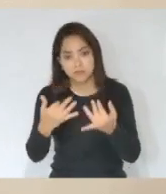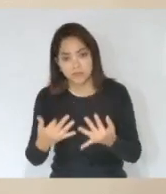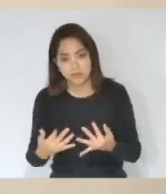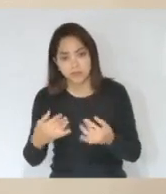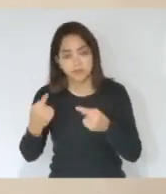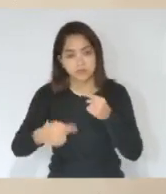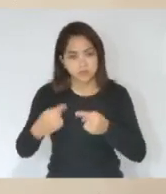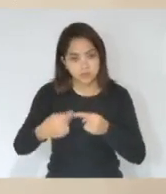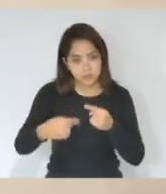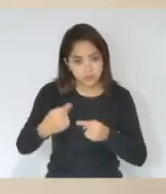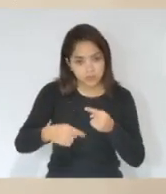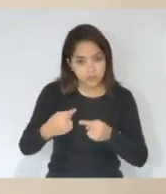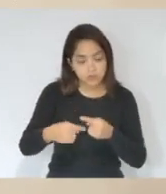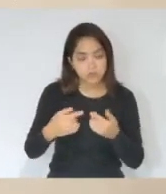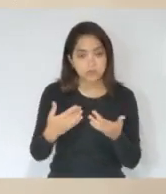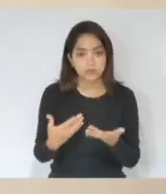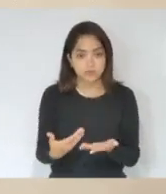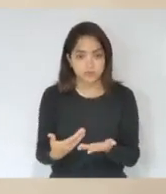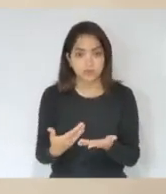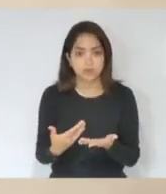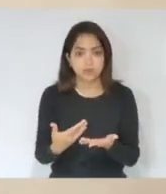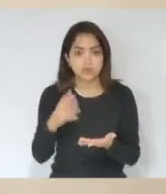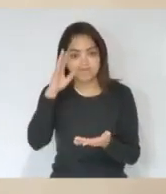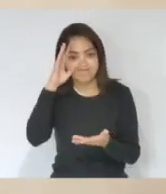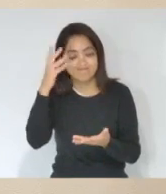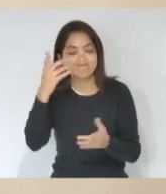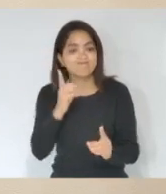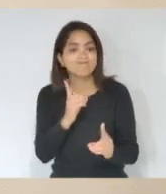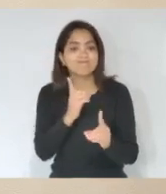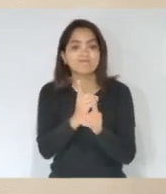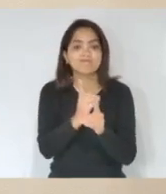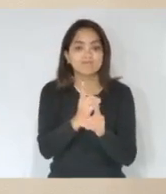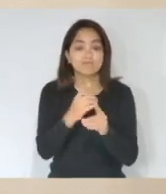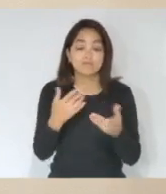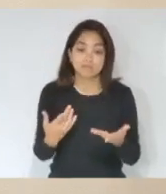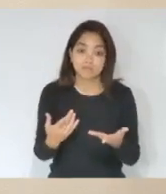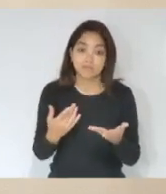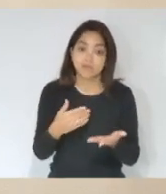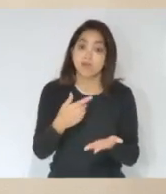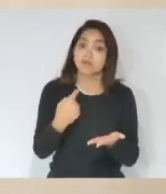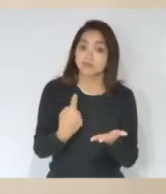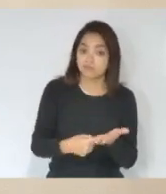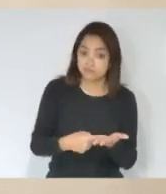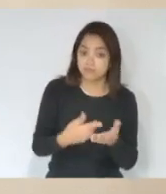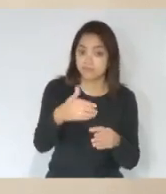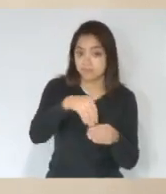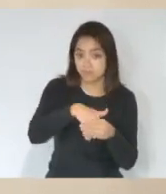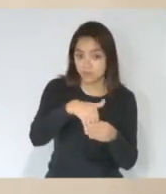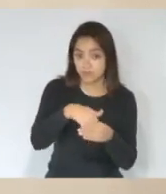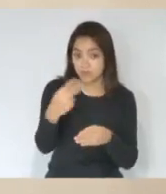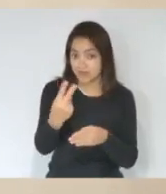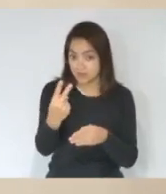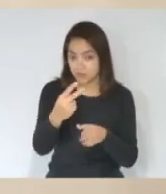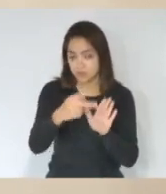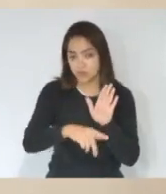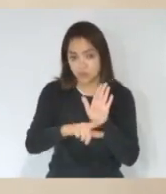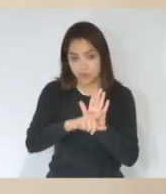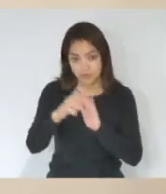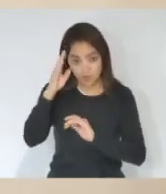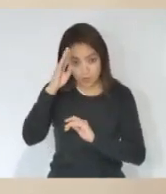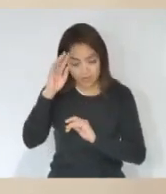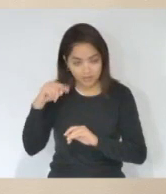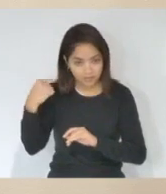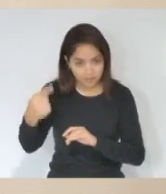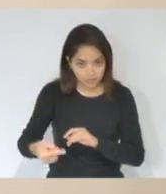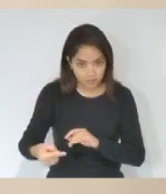que a gente possa encontrar uma solução, uma vez que temos o compromisso de votar os dois projetos na próxima quarta-feira.